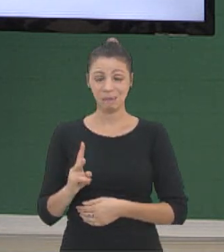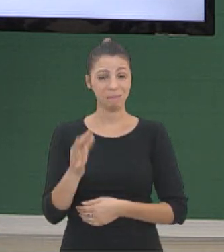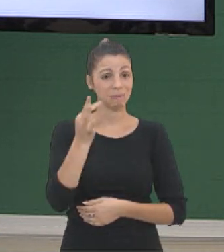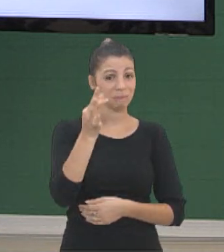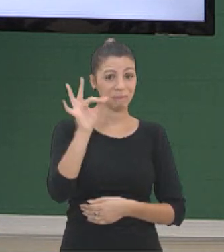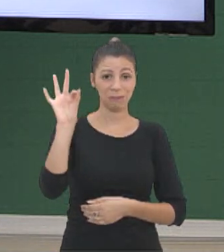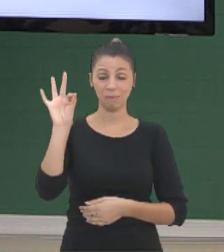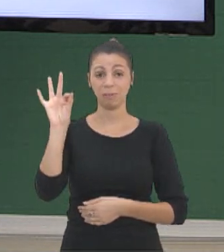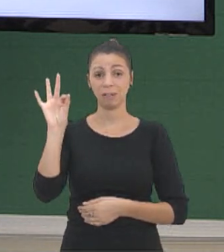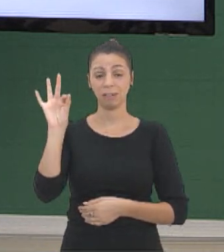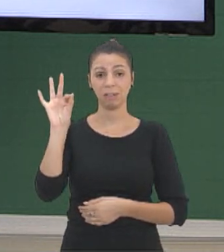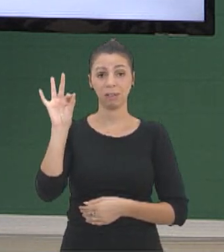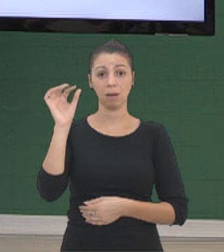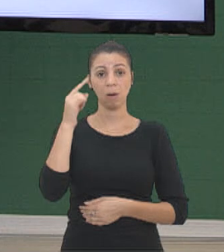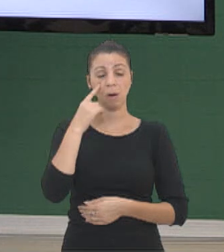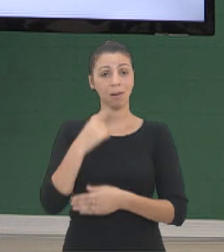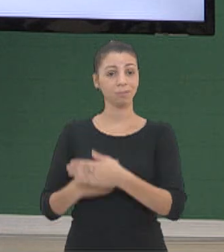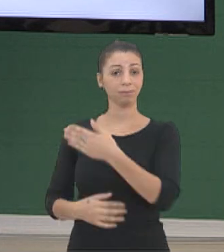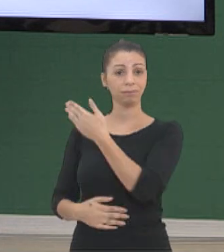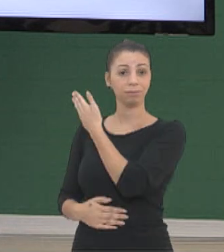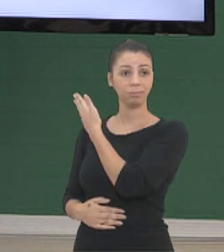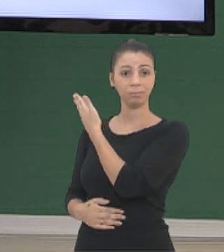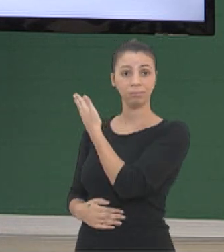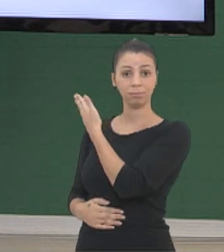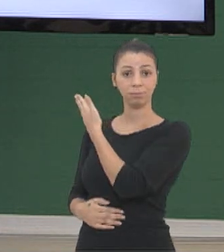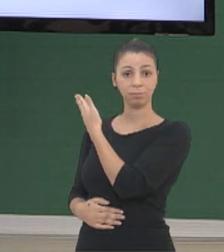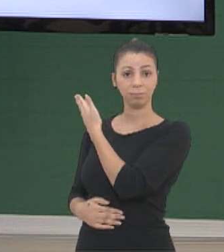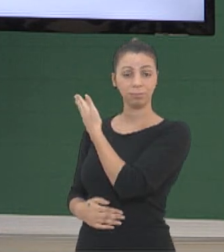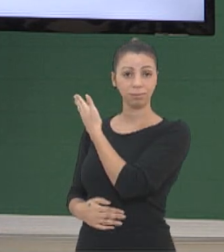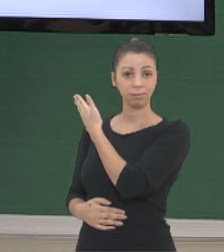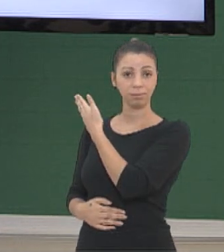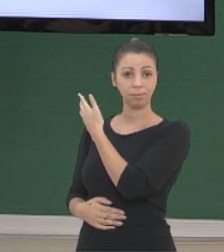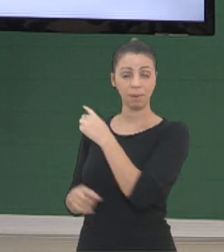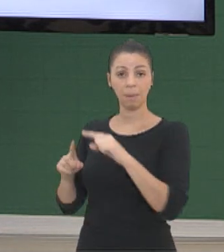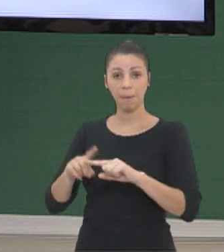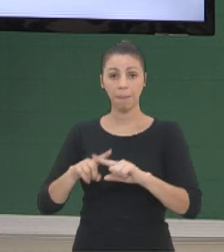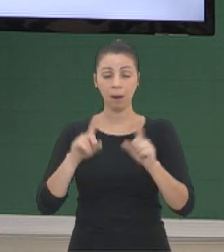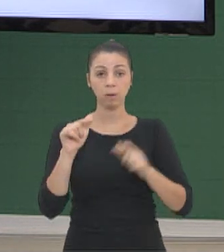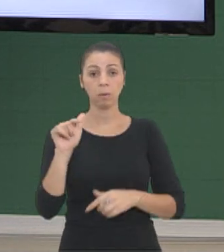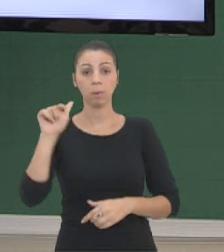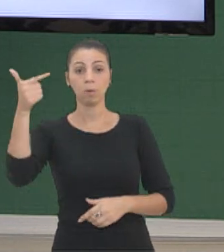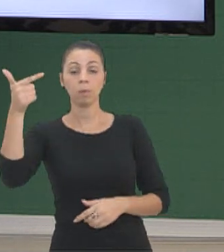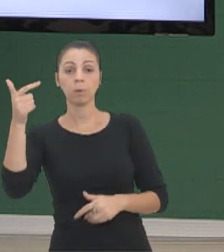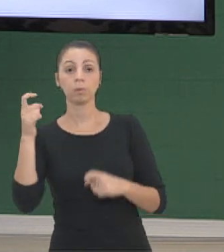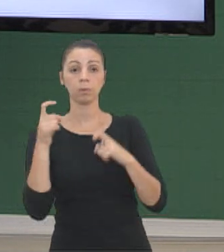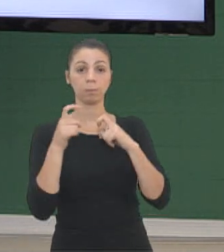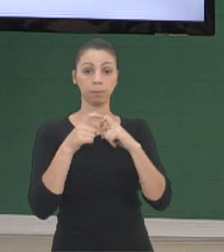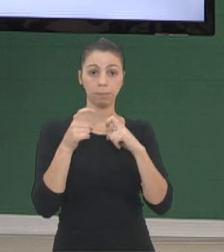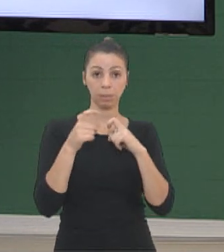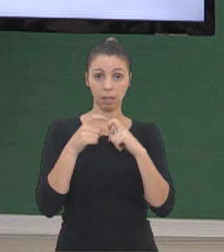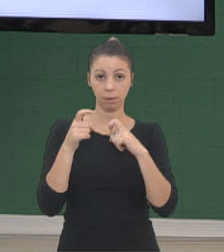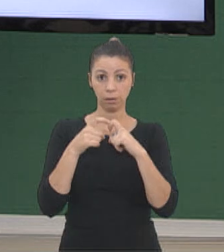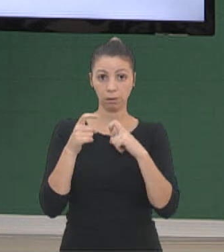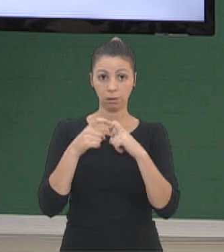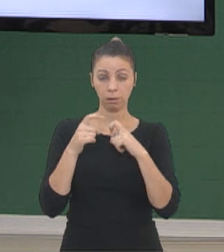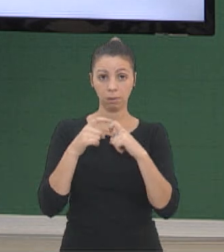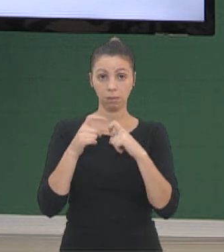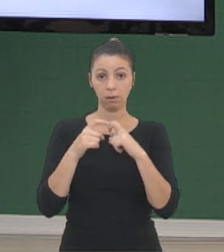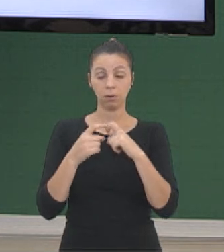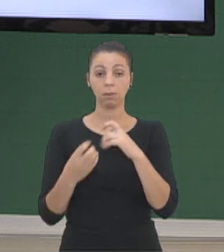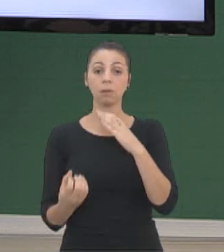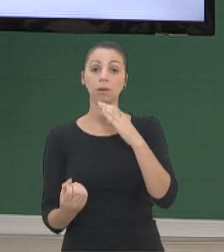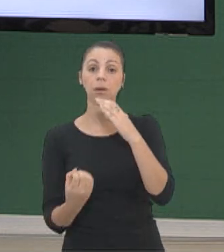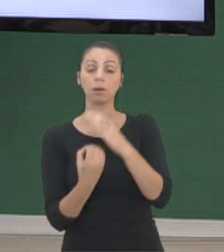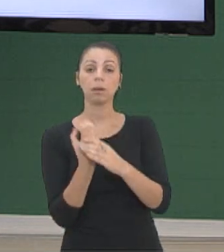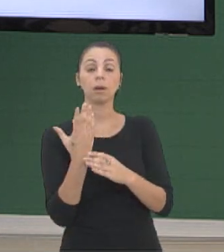absurdo, até muito recentemente. Mas um outro médico resolveu, então, criar